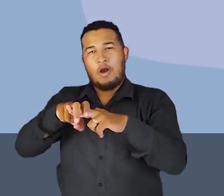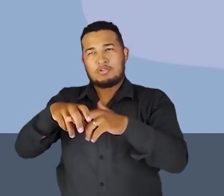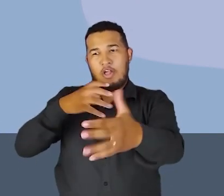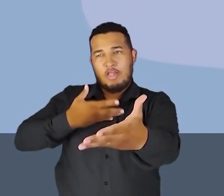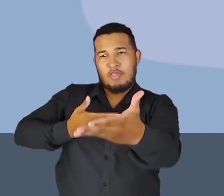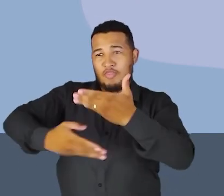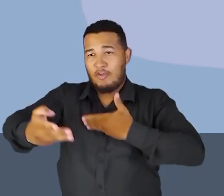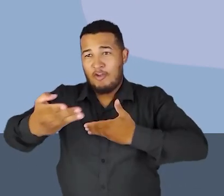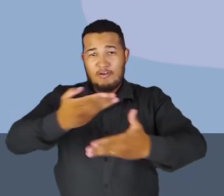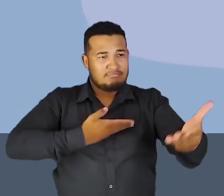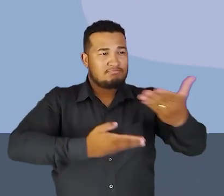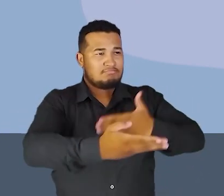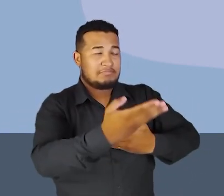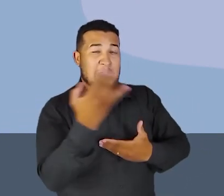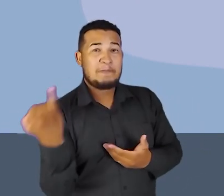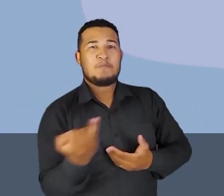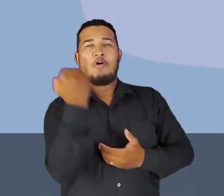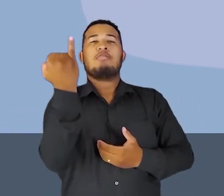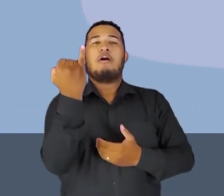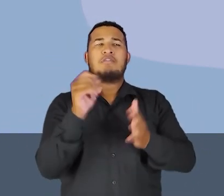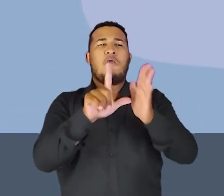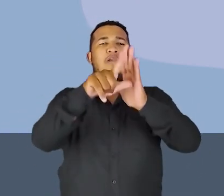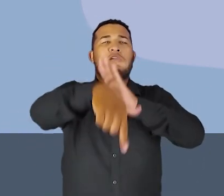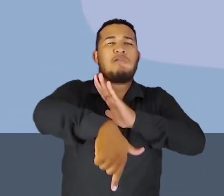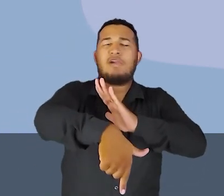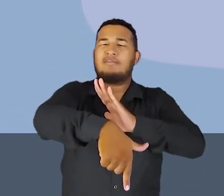trocas, fundamentais e inadiáveis.